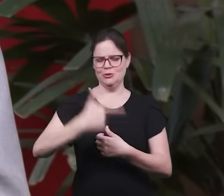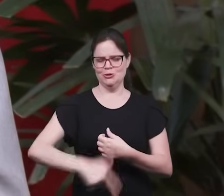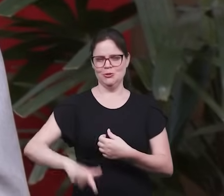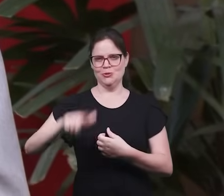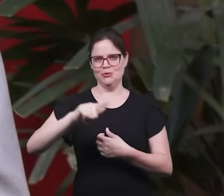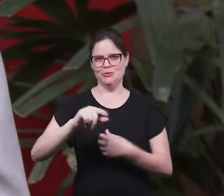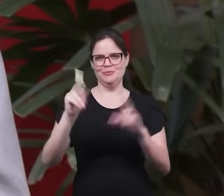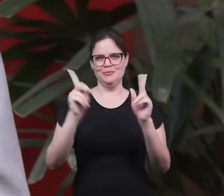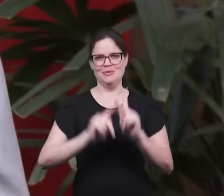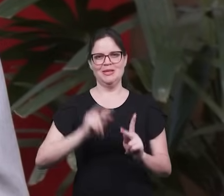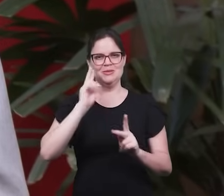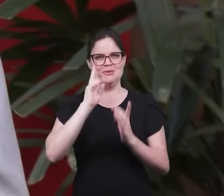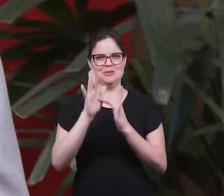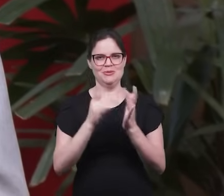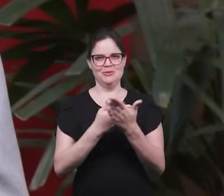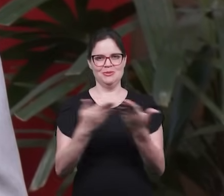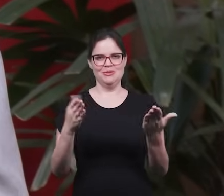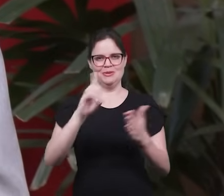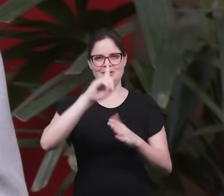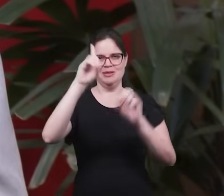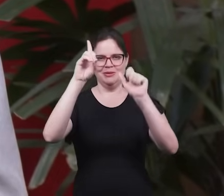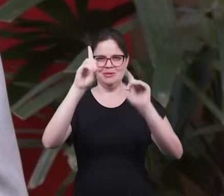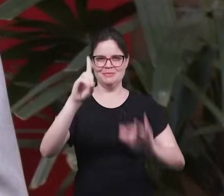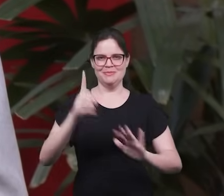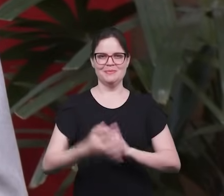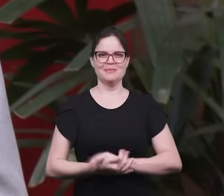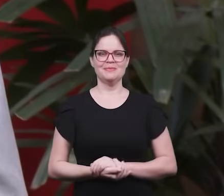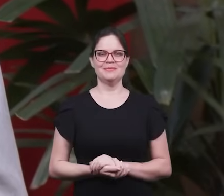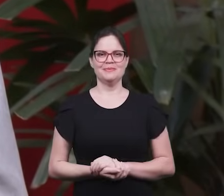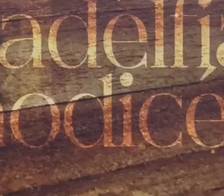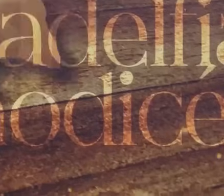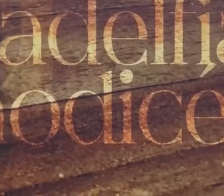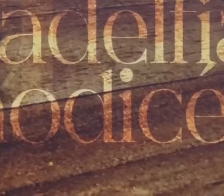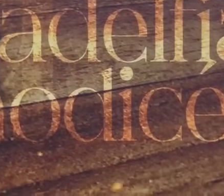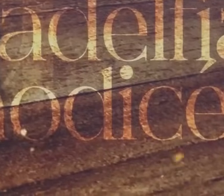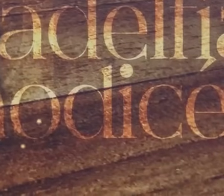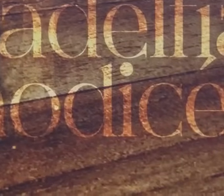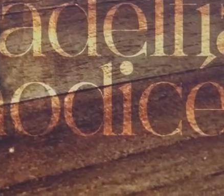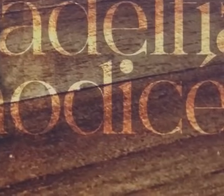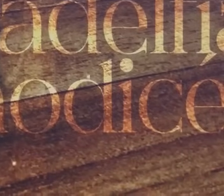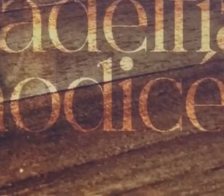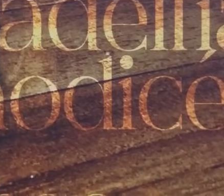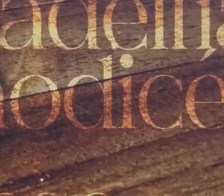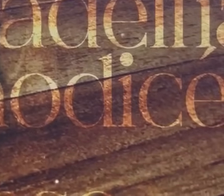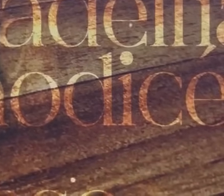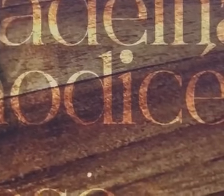uma edição do programa da Igreja Cristã Maranata. Deus abençoe e a paz do Senhor.